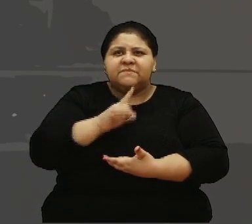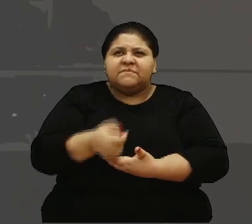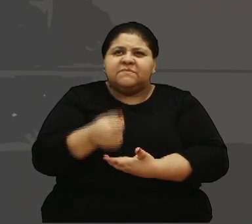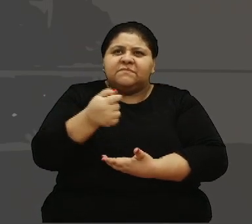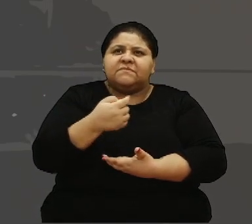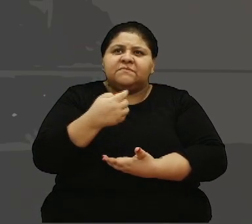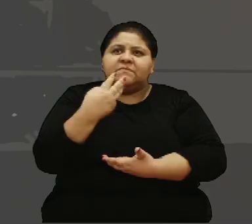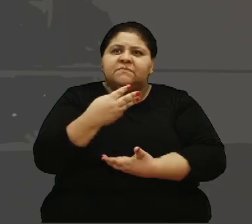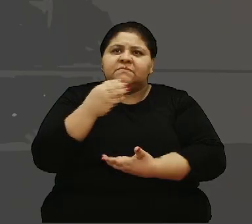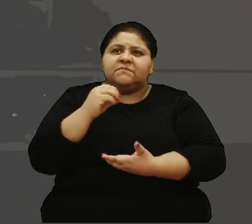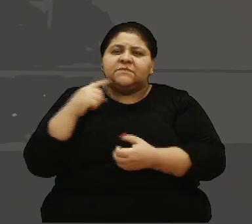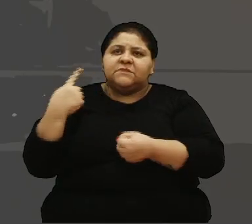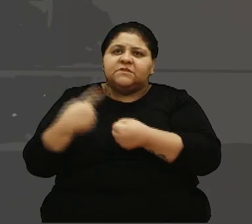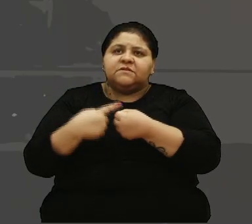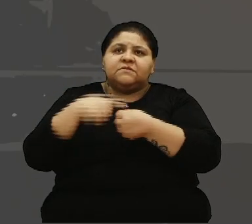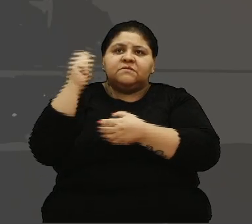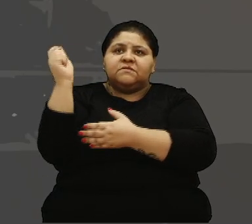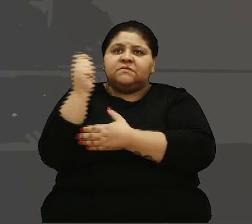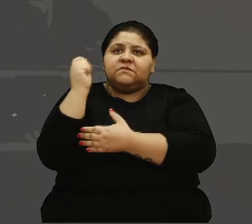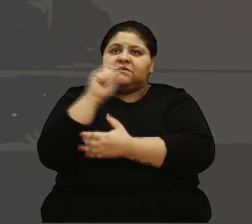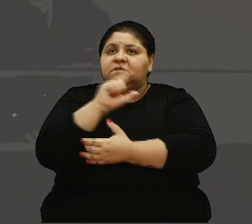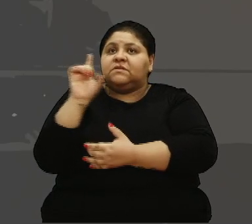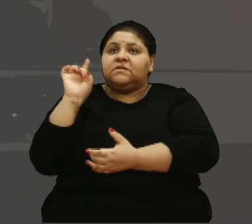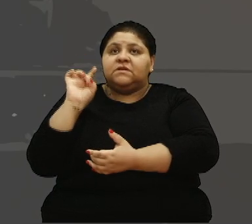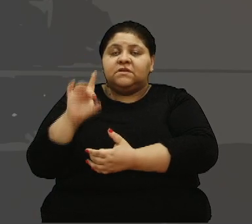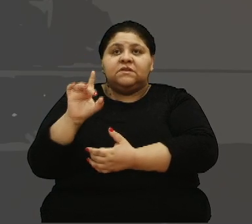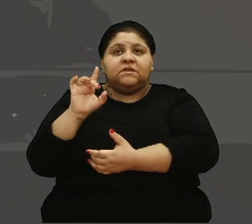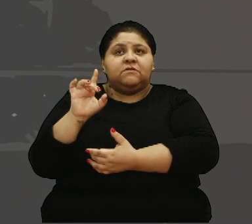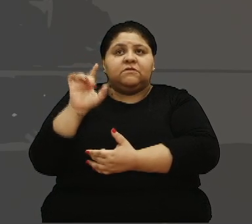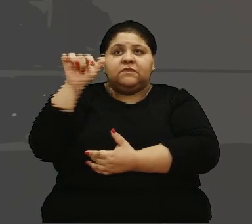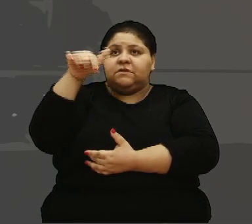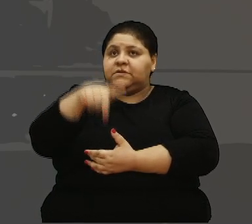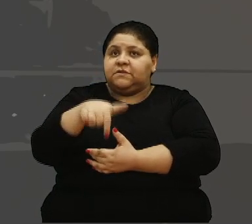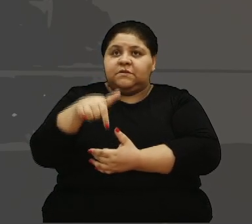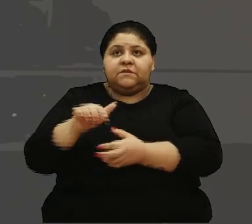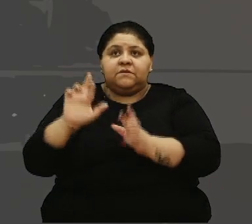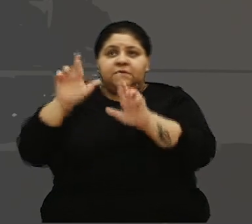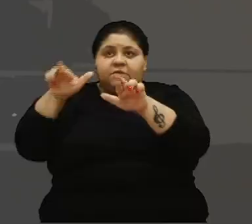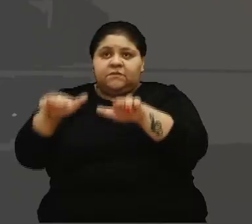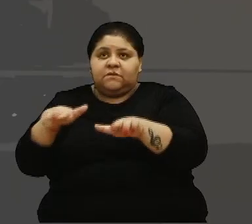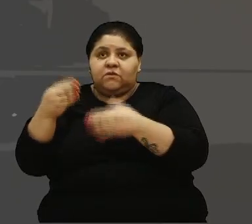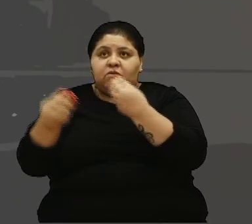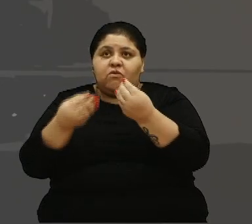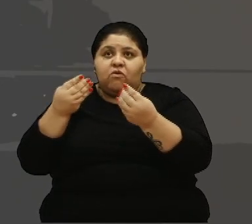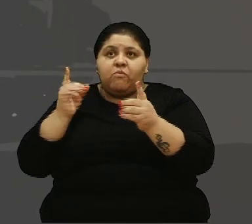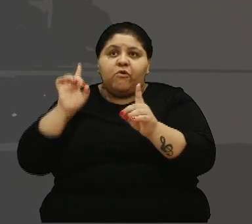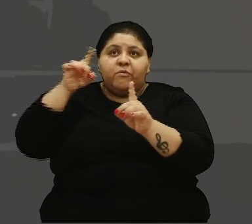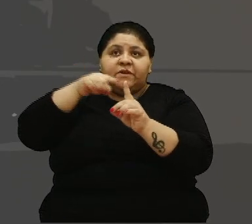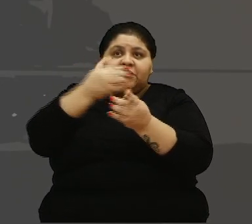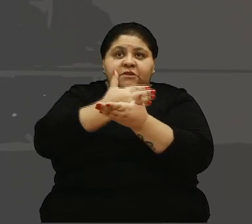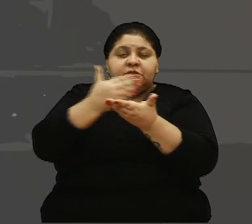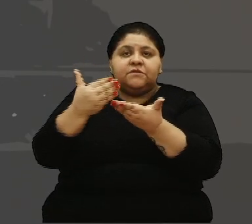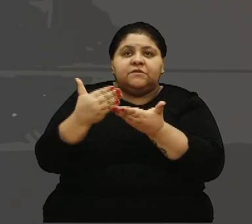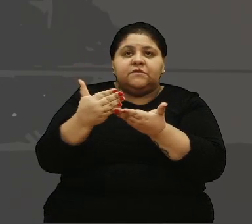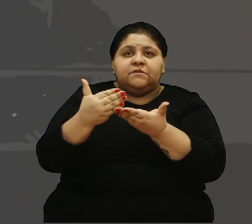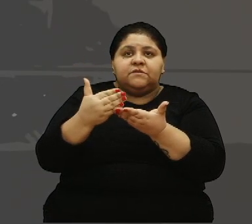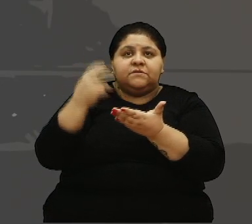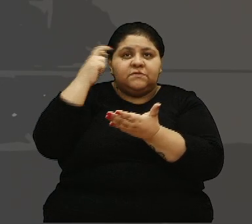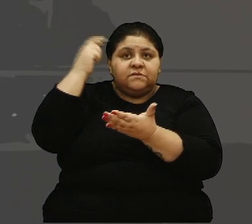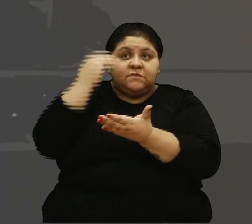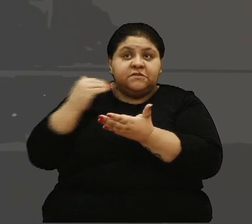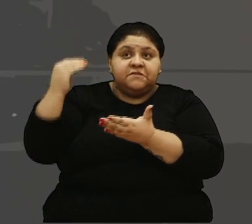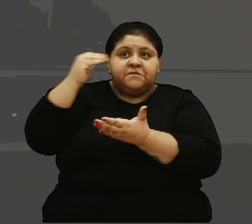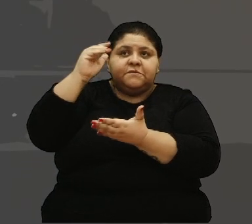30 municípios gaúchos, e não só municípios aqui da nossa região, como era a ideia inicial do seminário de altas habilidades da